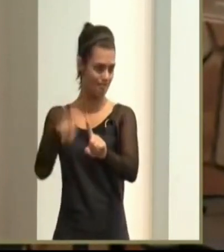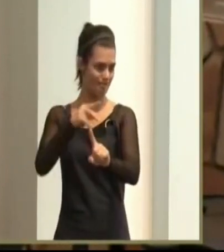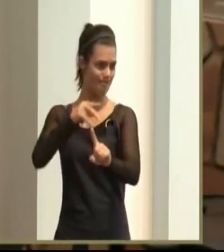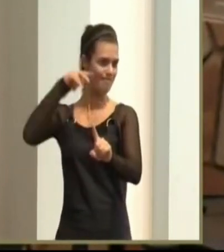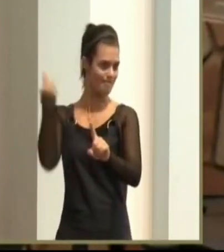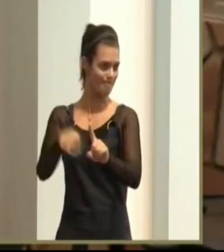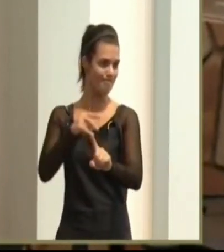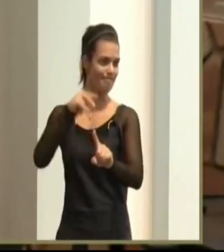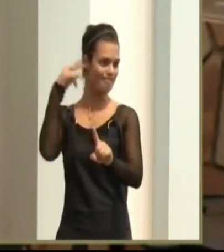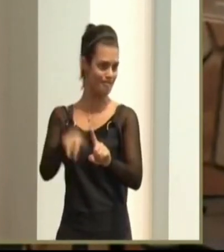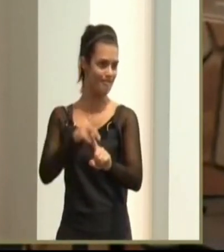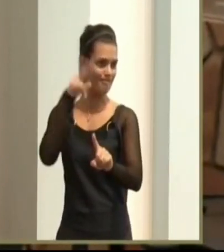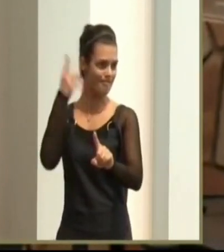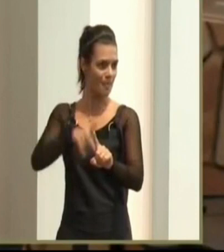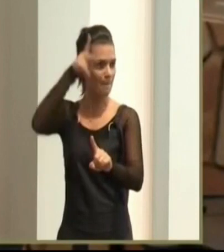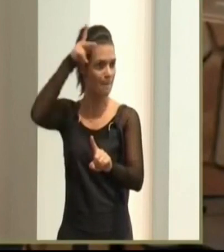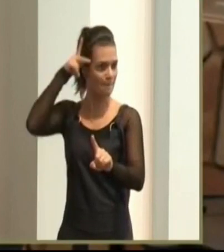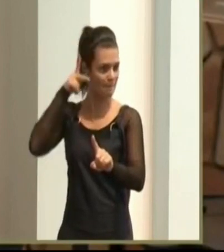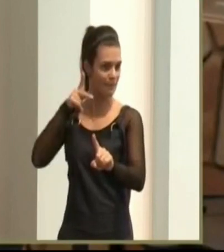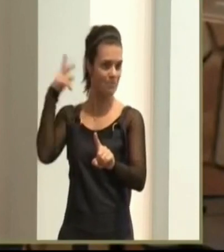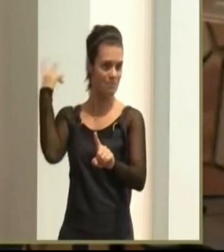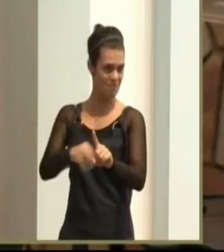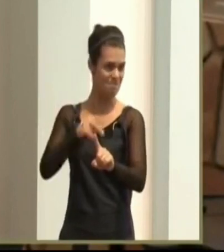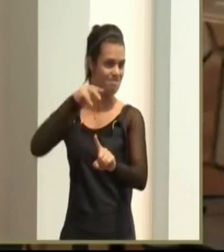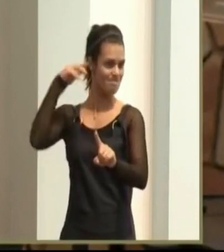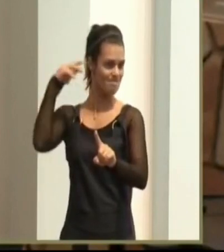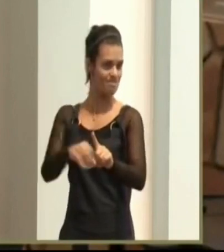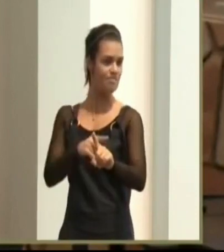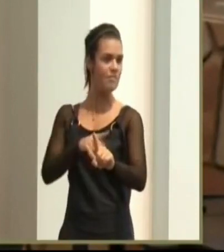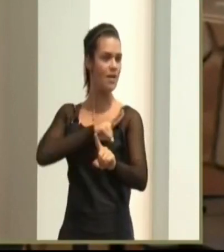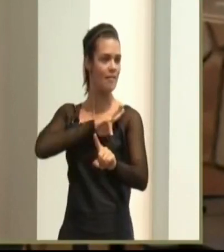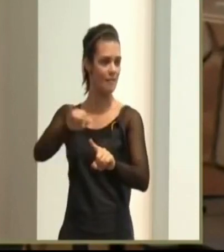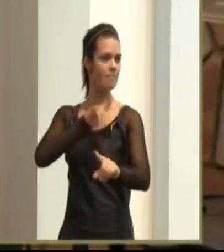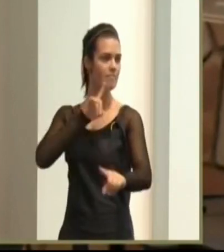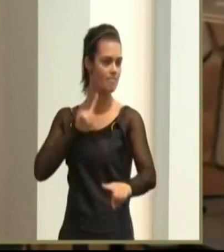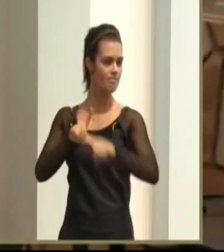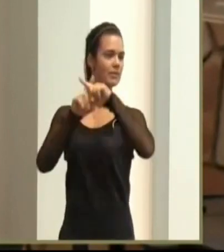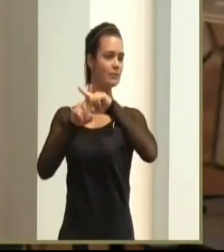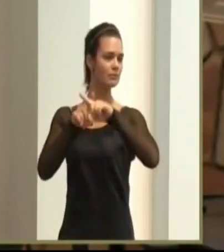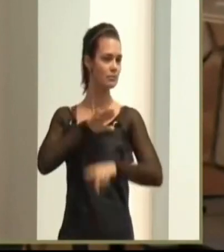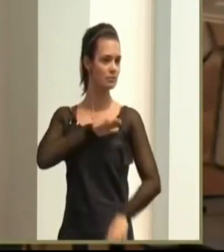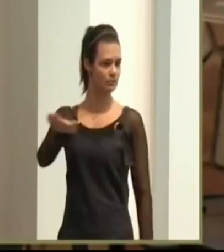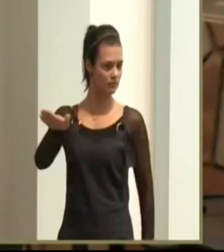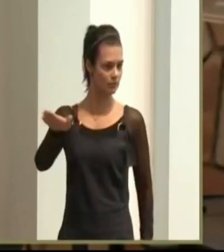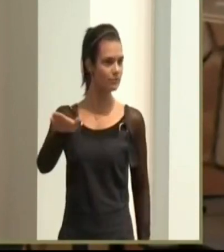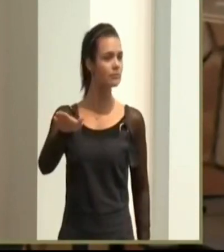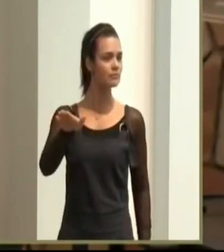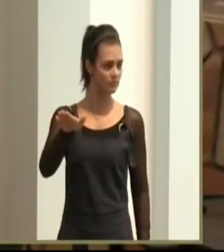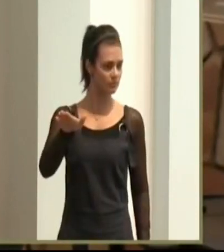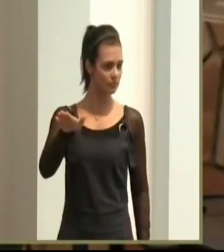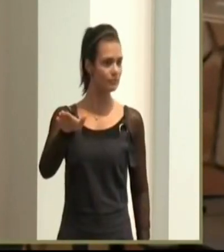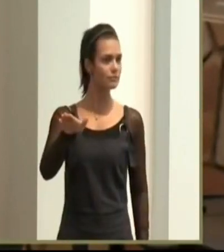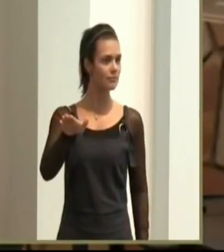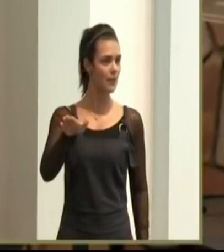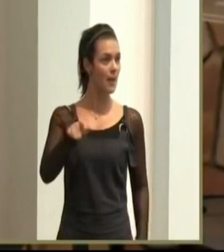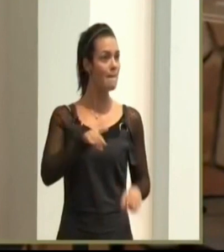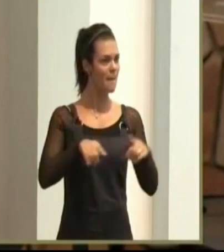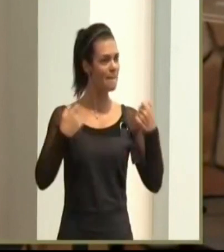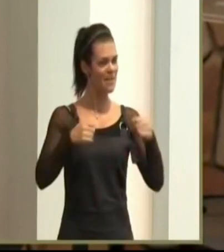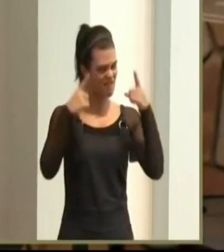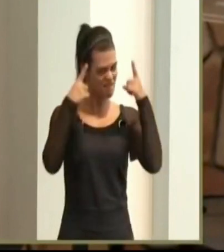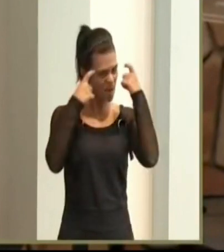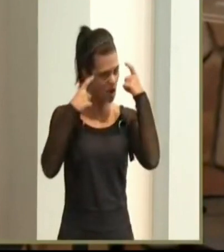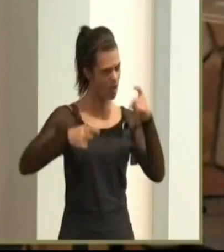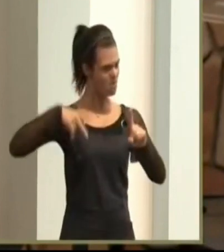pressão popular, e depois de prendê-lo e soltá-lo, ele manda que ele fosse violentado, que ele